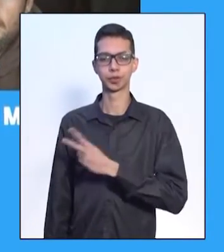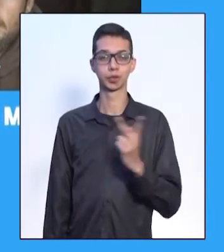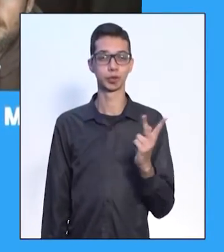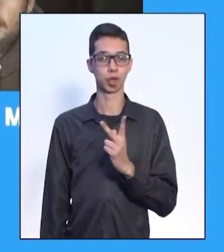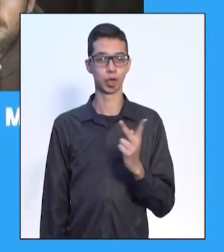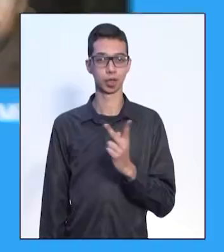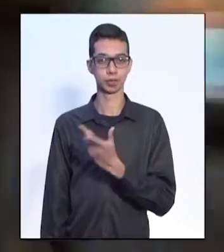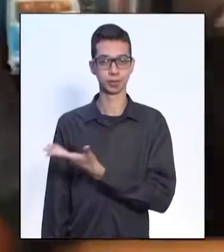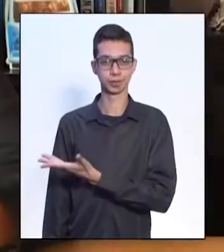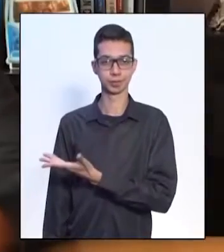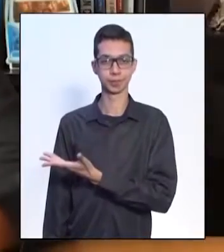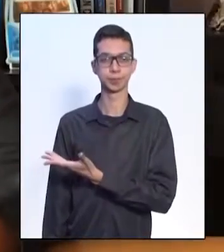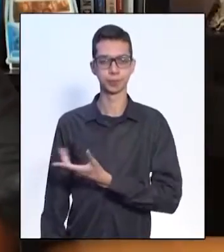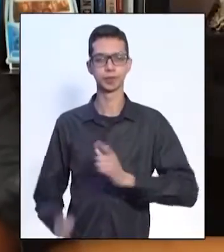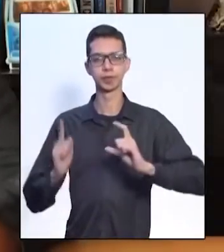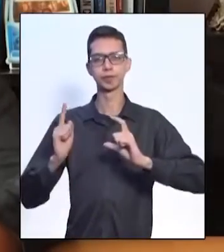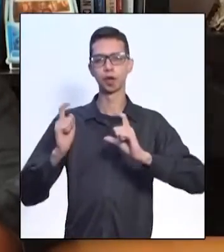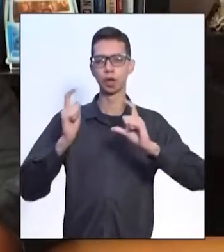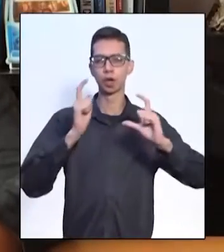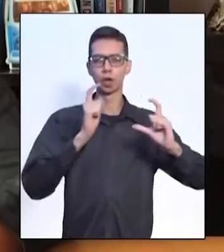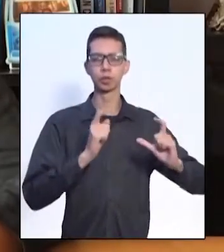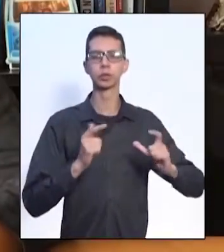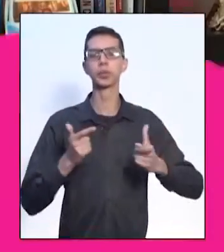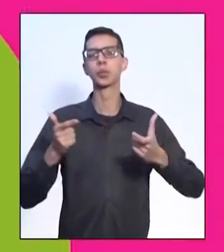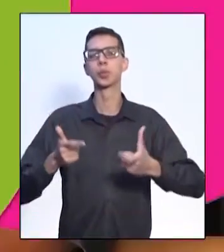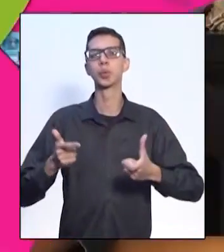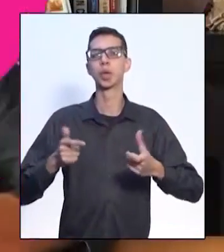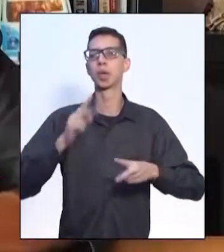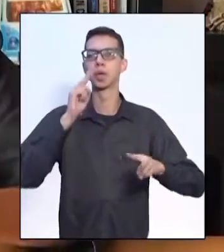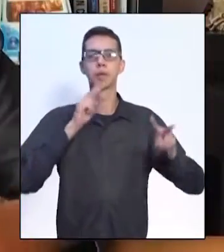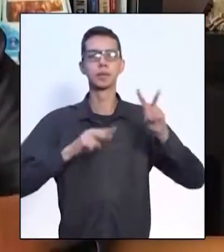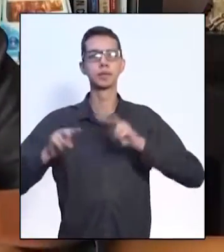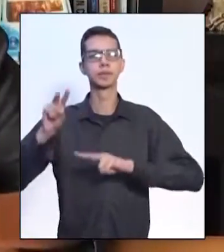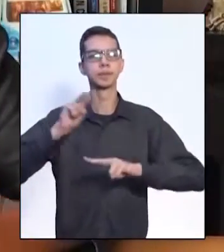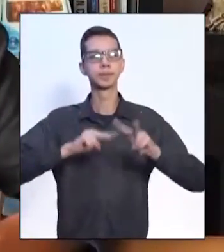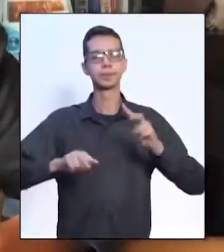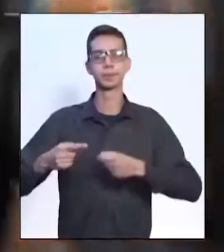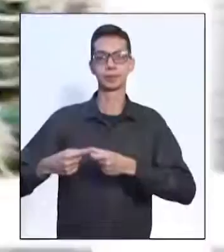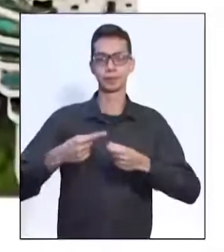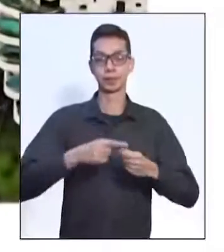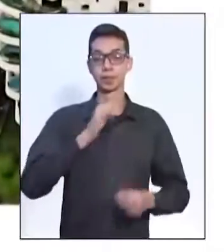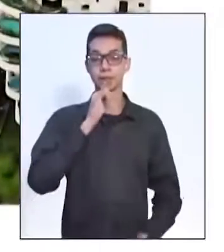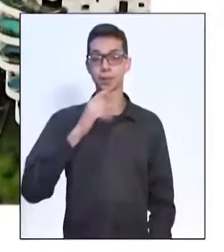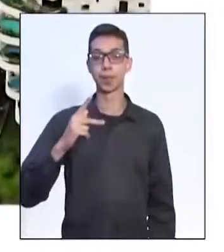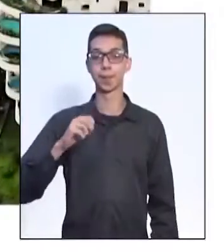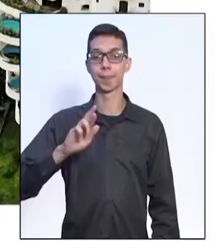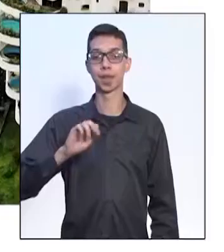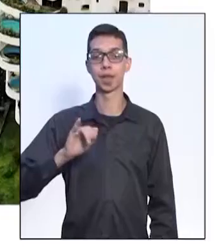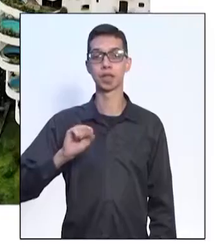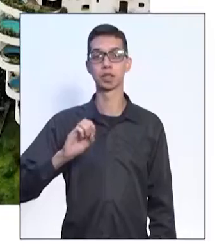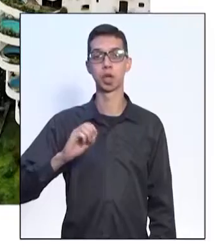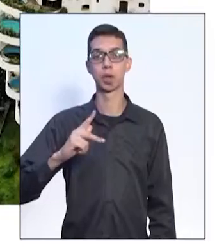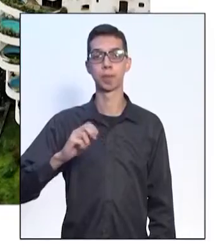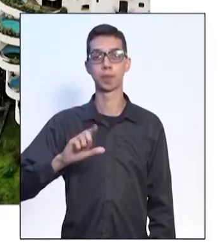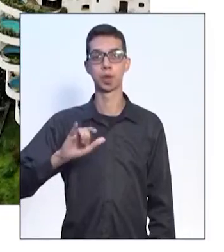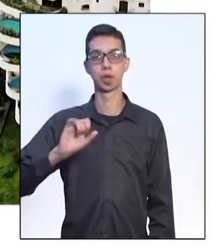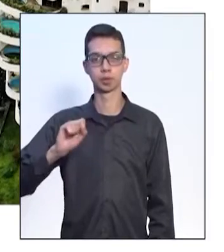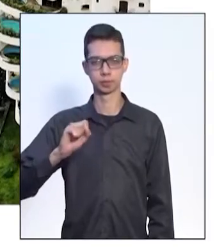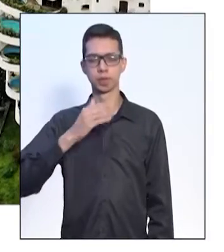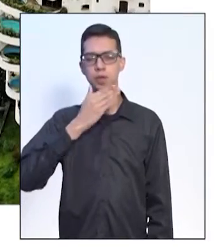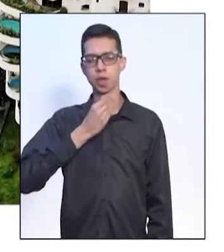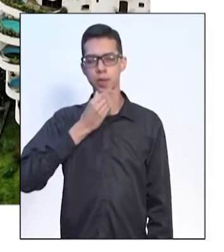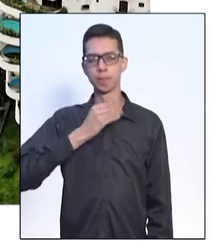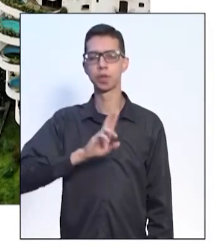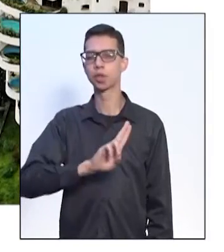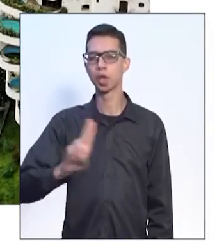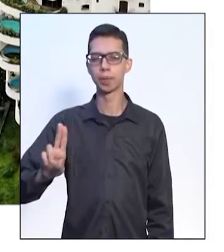meio de fotografias algumas paisagens urbanas. Uma foto de Paraisópolis tirada pelo Tuca, que é um fotógrafo brasileiro,